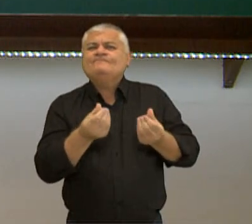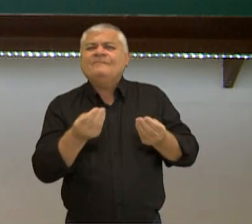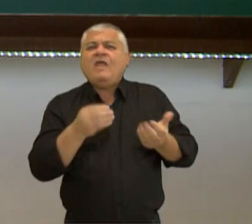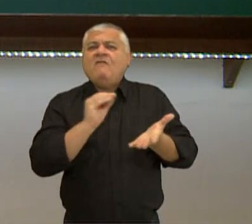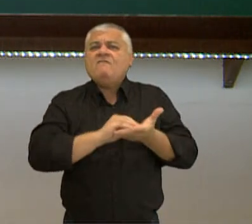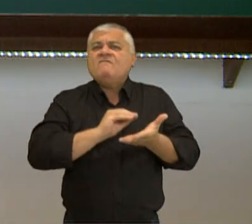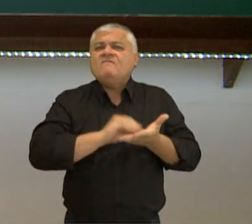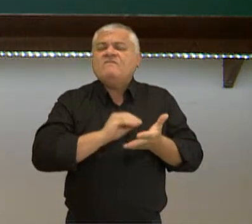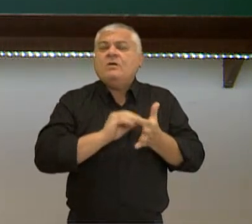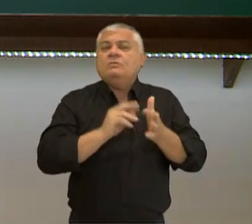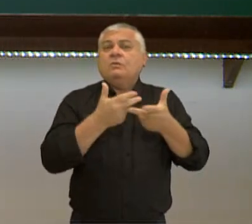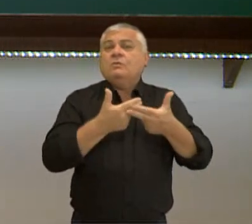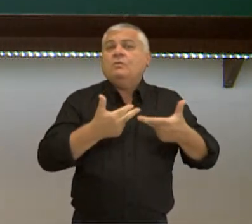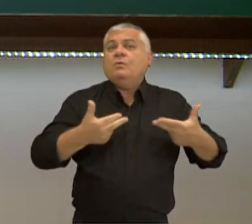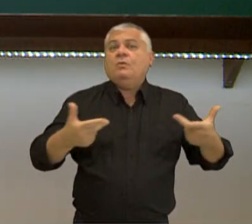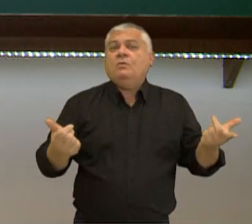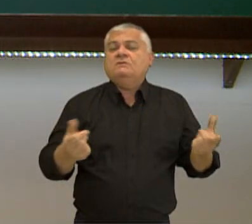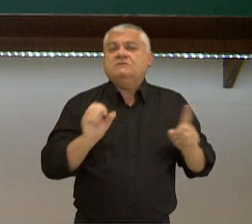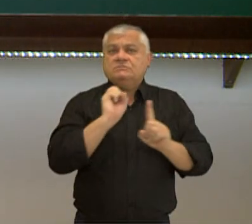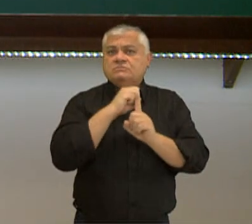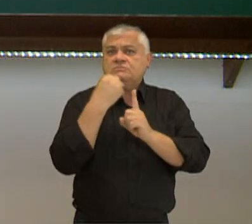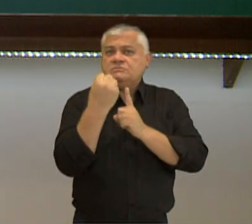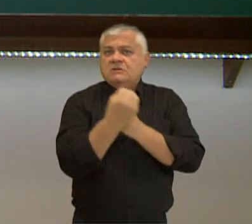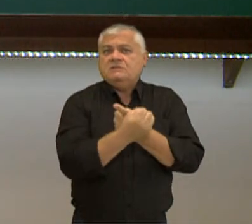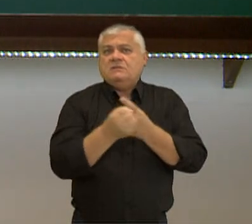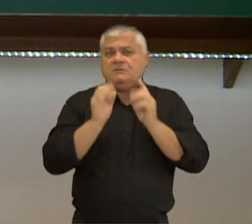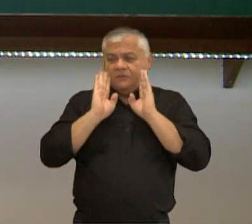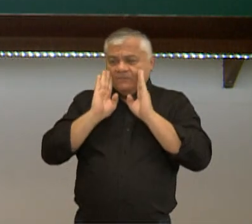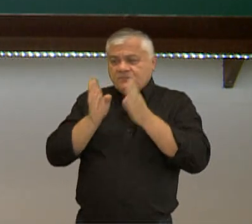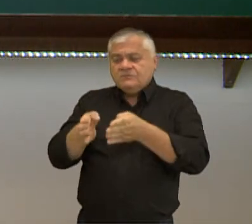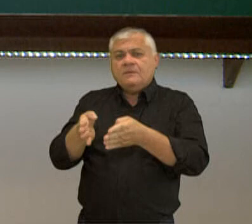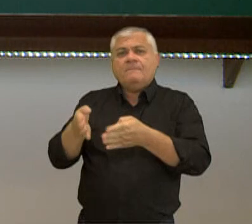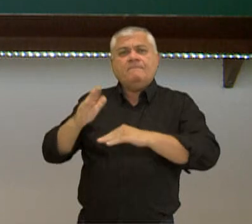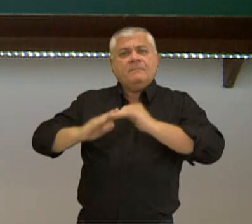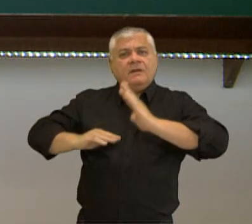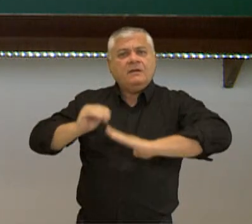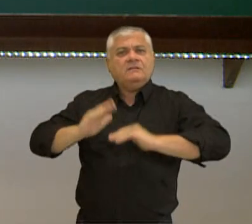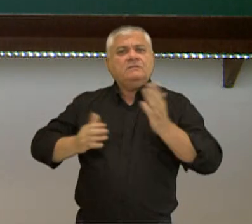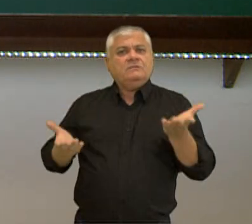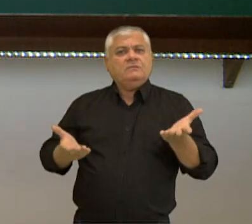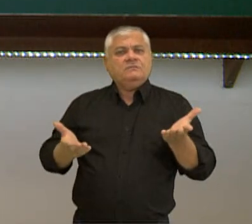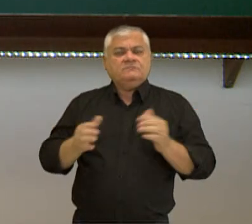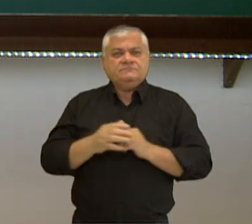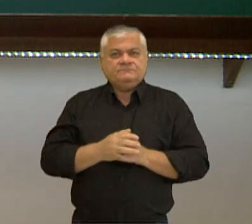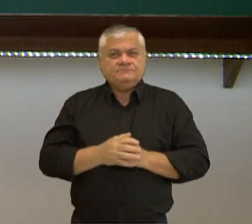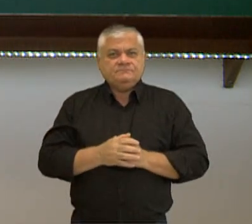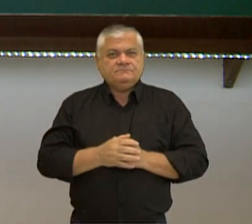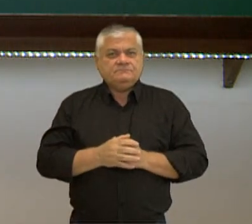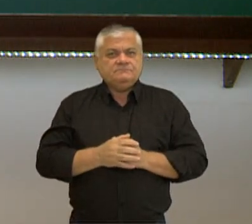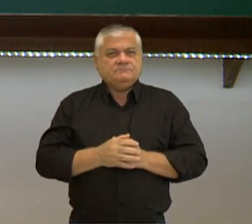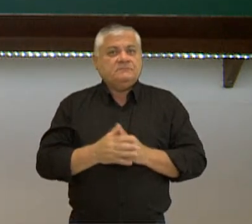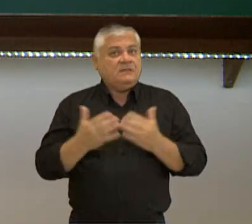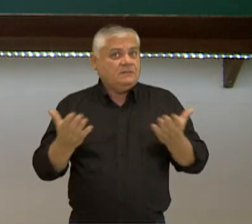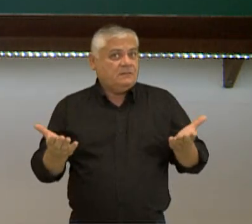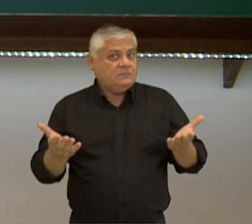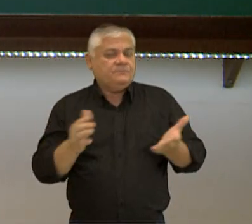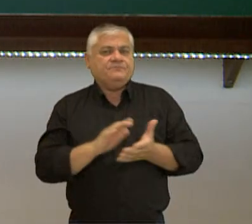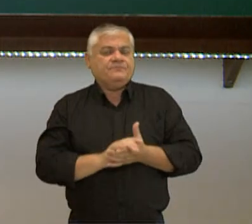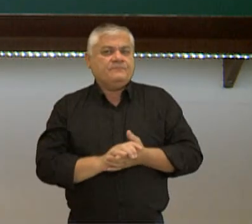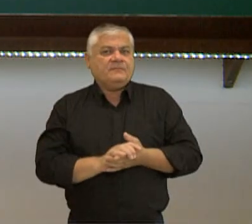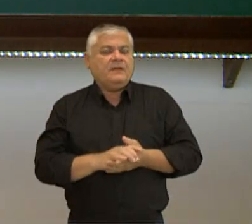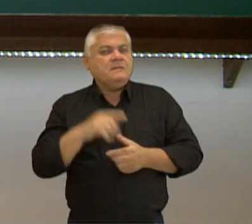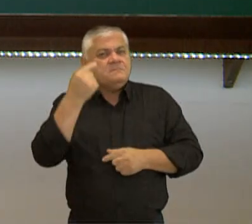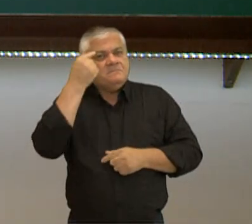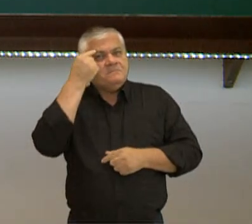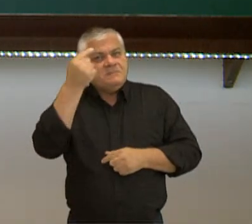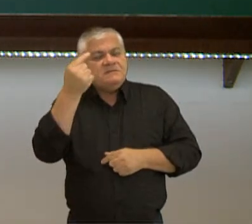os aspectos de uma construção social voltada a algo mais prático, mais concreto. Sabe? Então, quando a gente